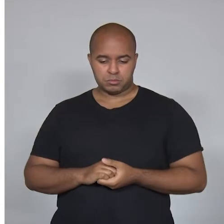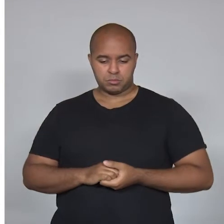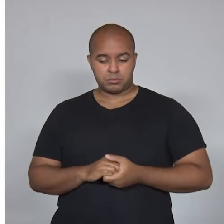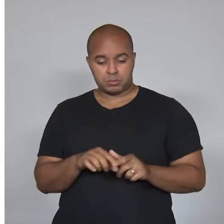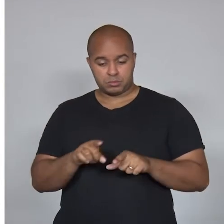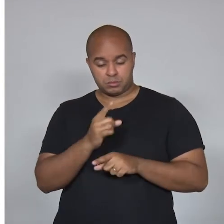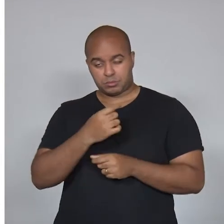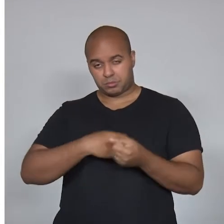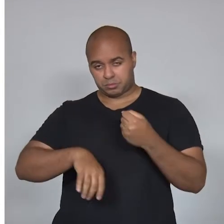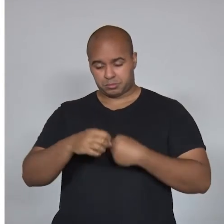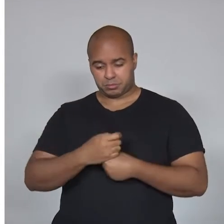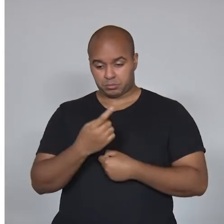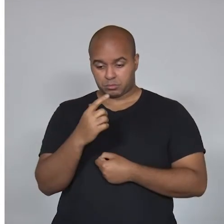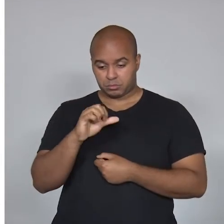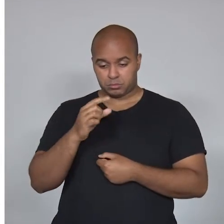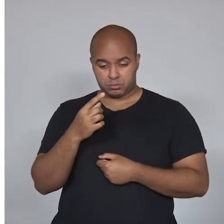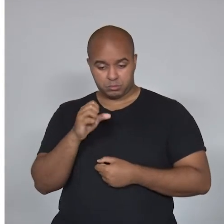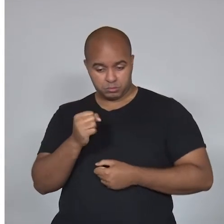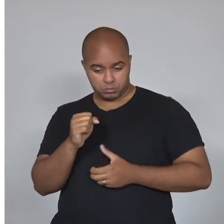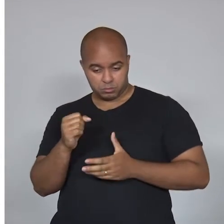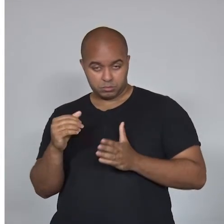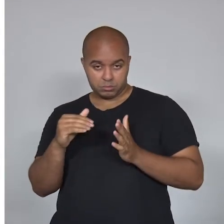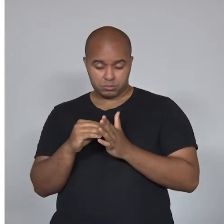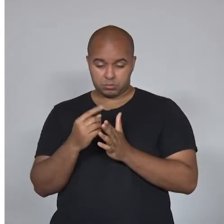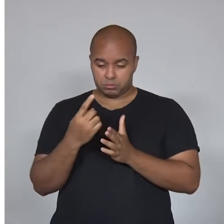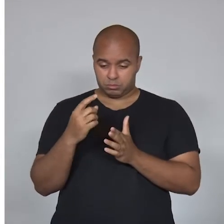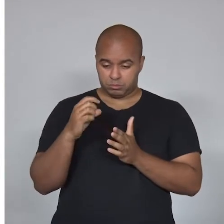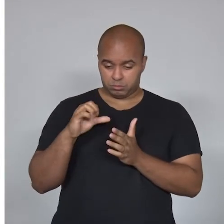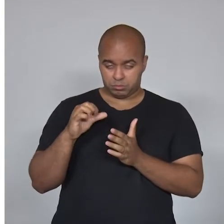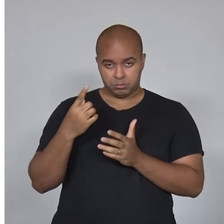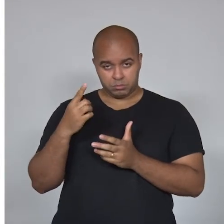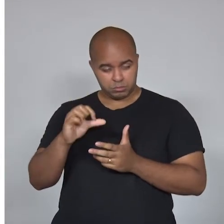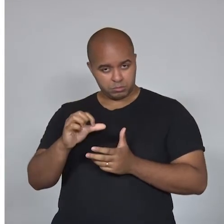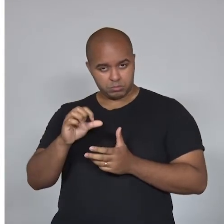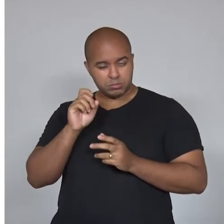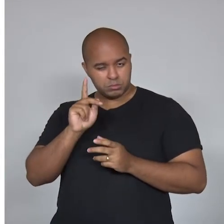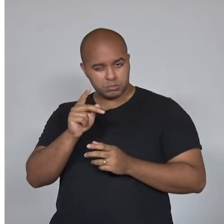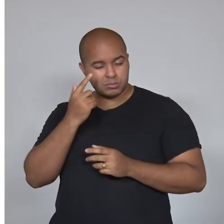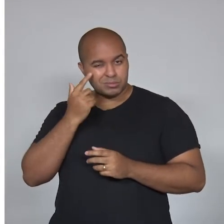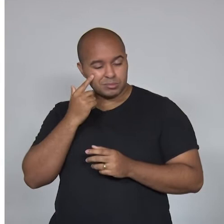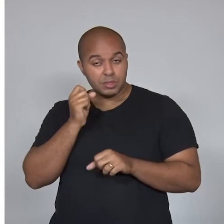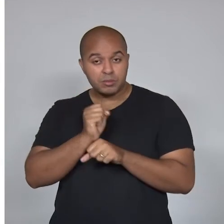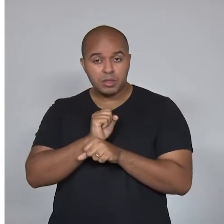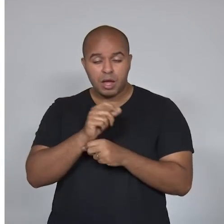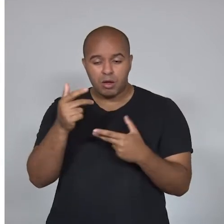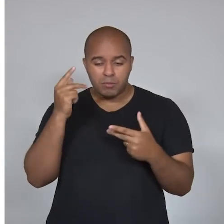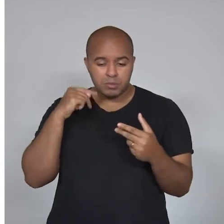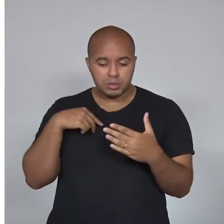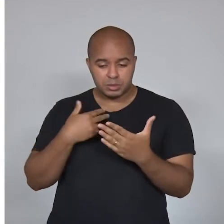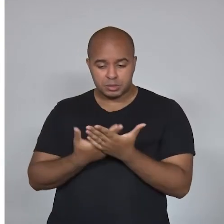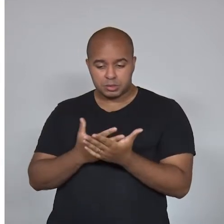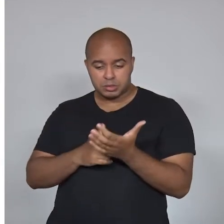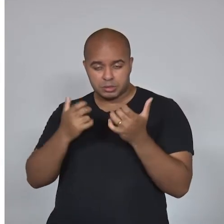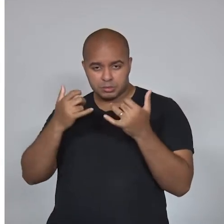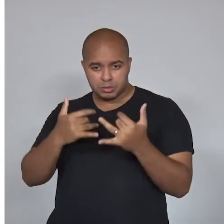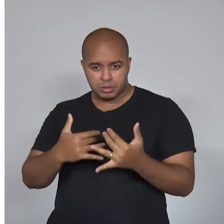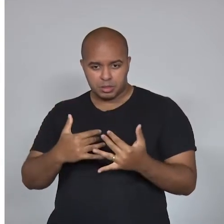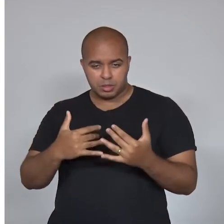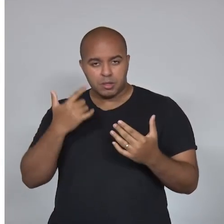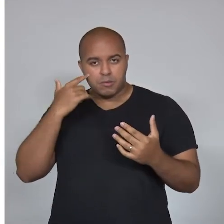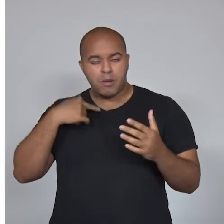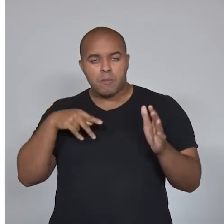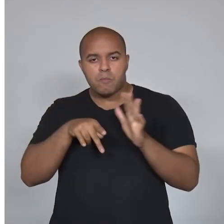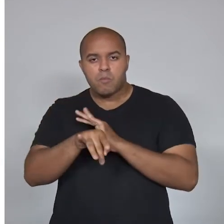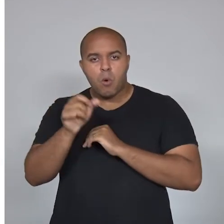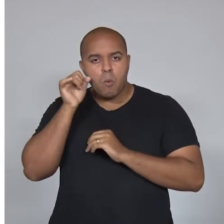1918-1919 influenza pandemic was unique because it came in 3 waves, whereas previous outbreaks were